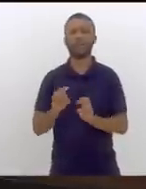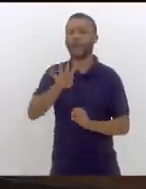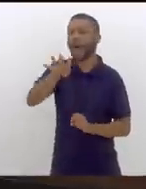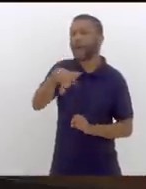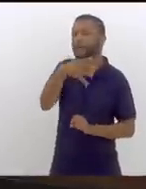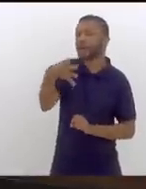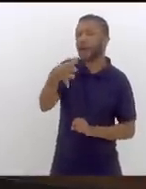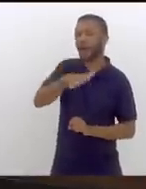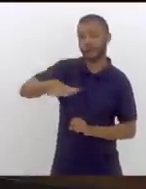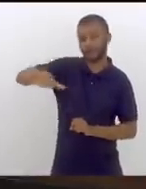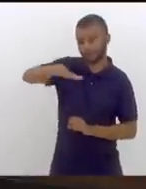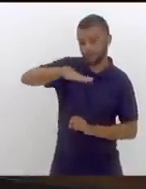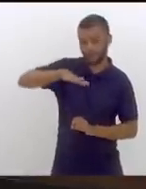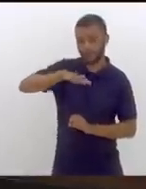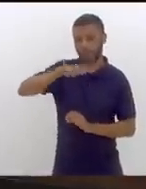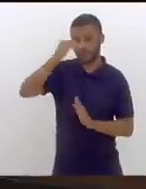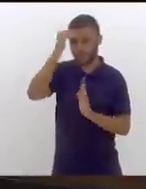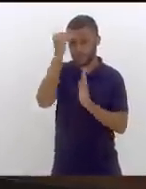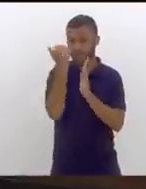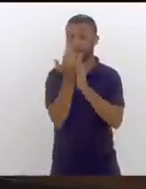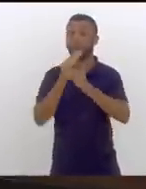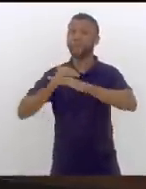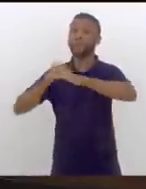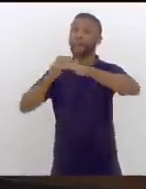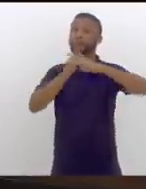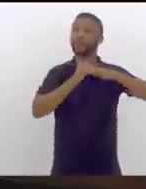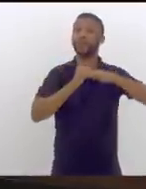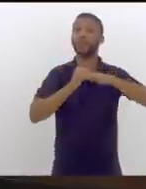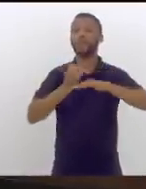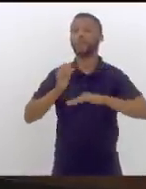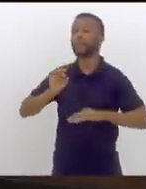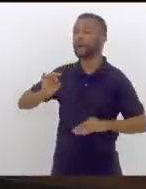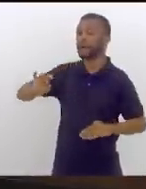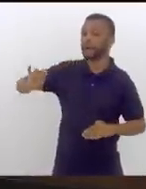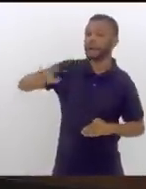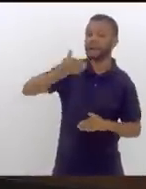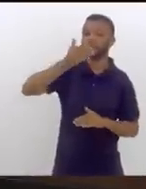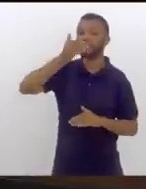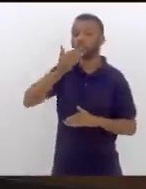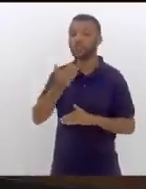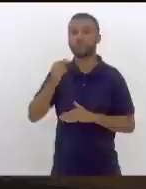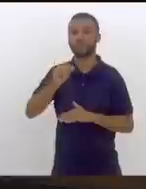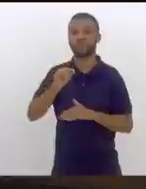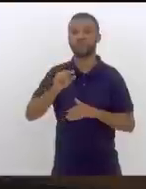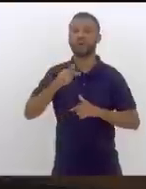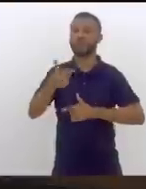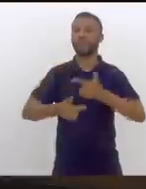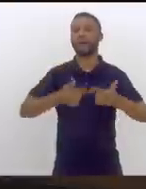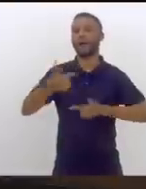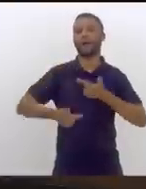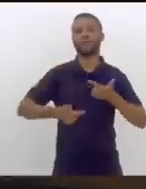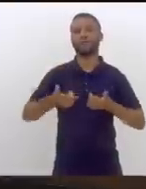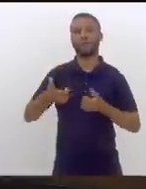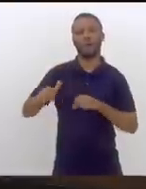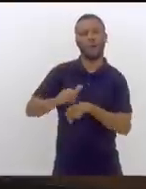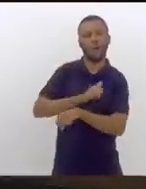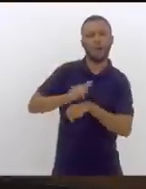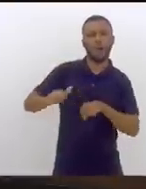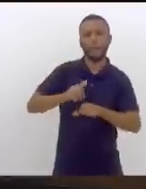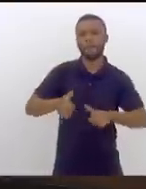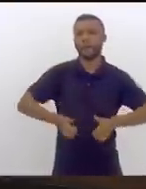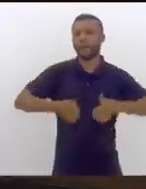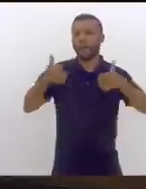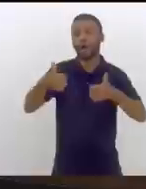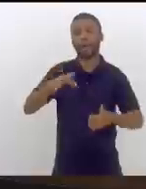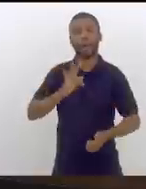as escalas seguem padrão para cada serviço da melhor forma a polícia militar possa atender